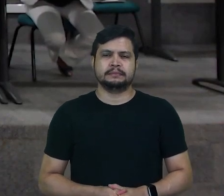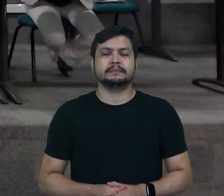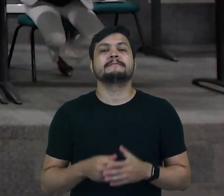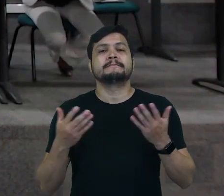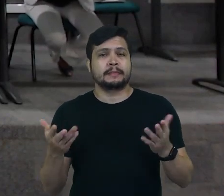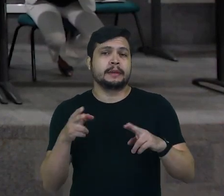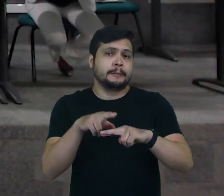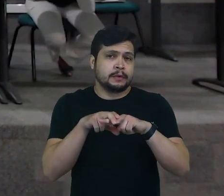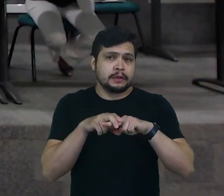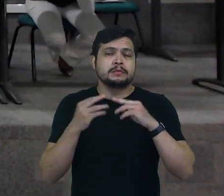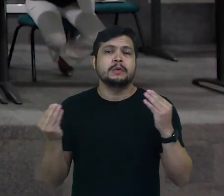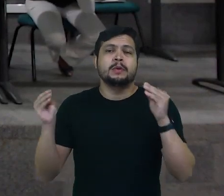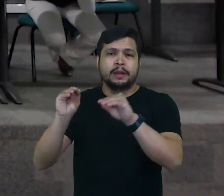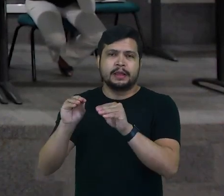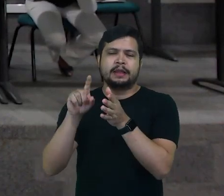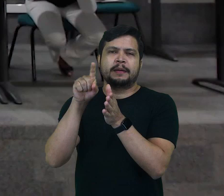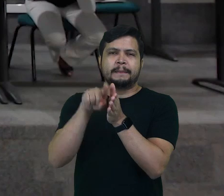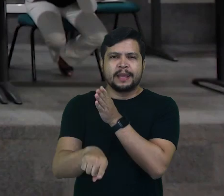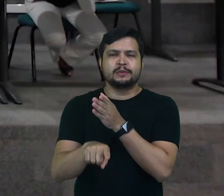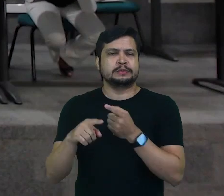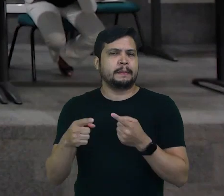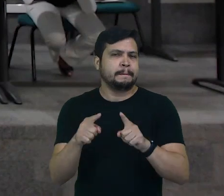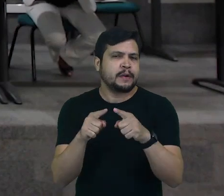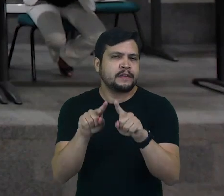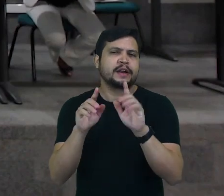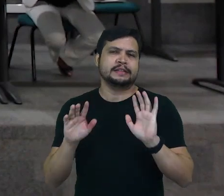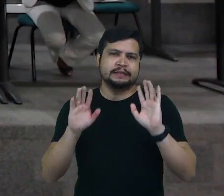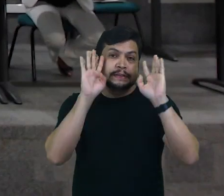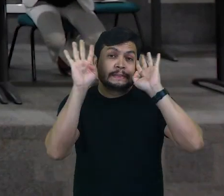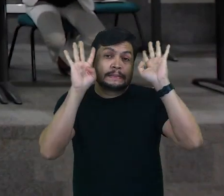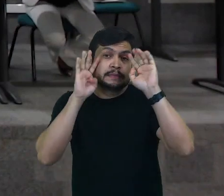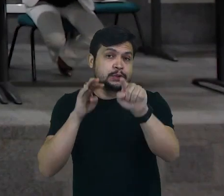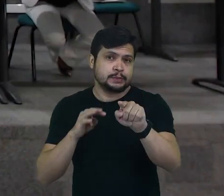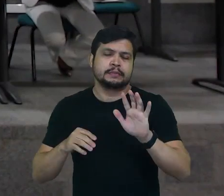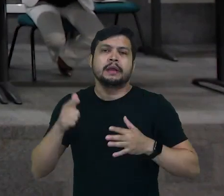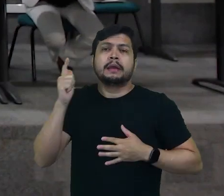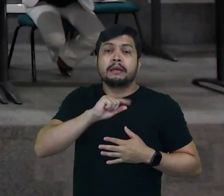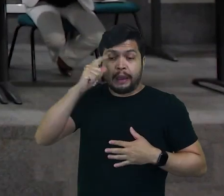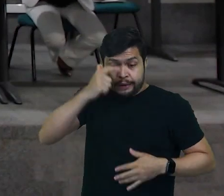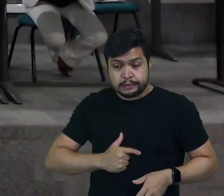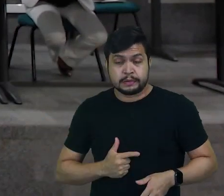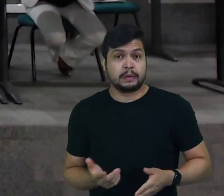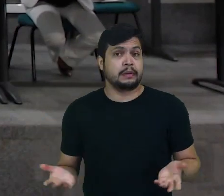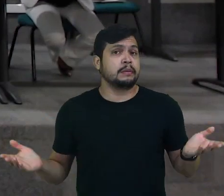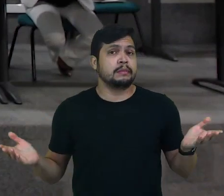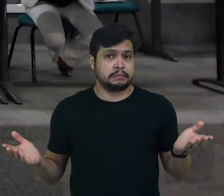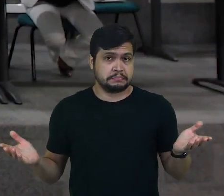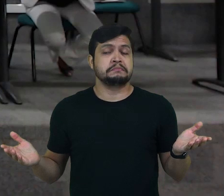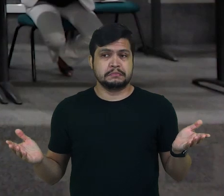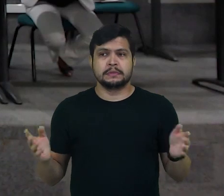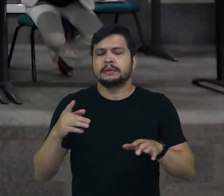entendeu? Bom, por isso que eu coloquei aquela perguntinha provocativa ali, né? Quem é que eu sou na fila do